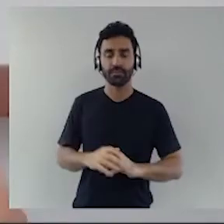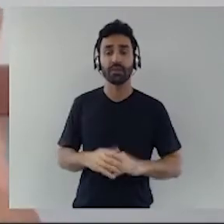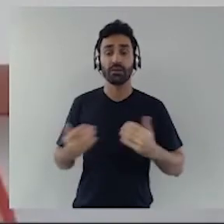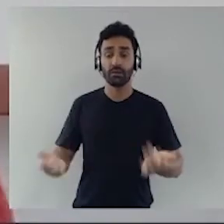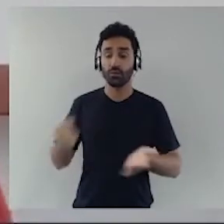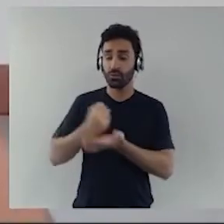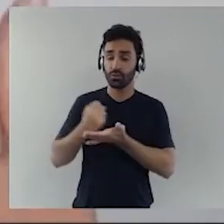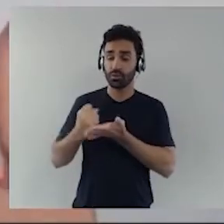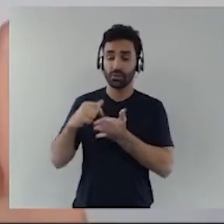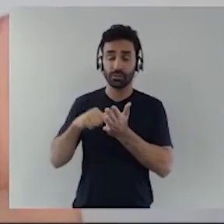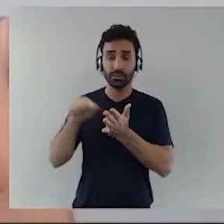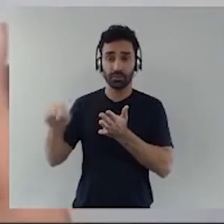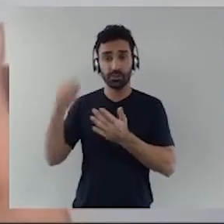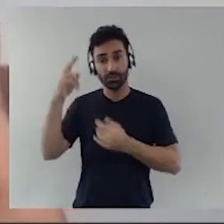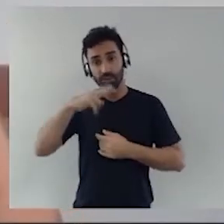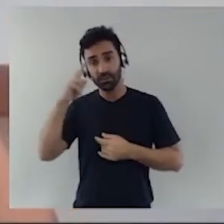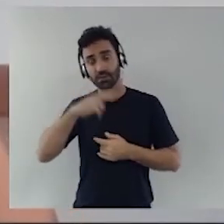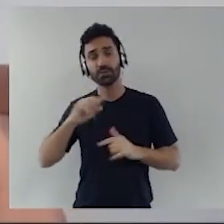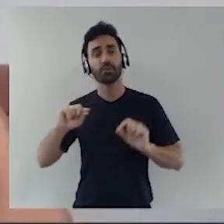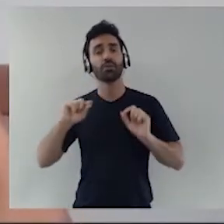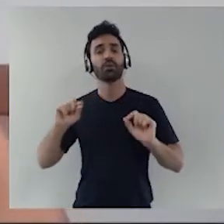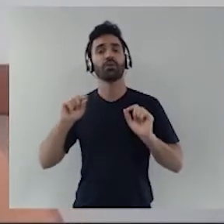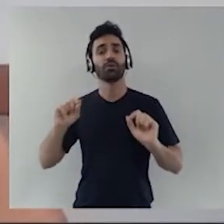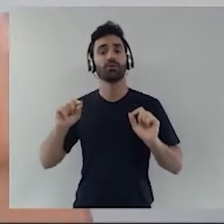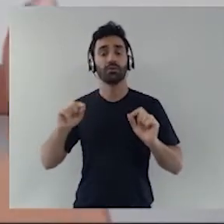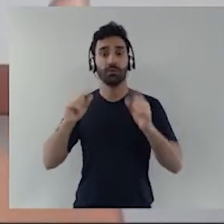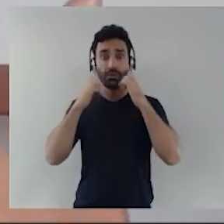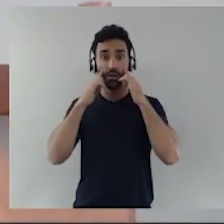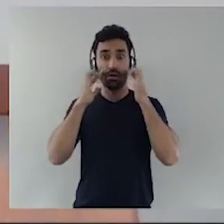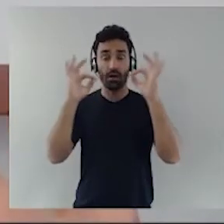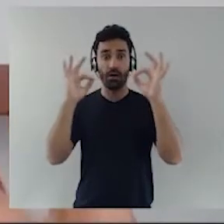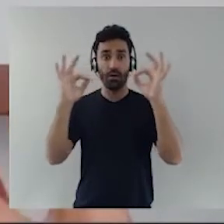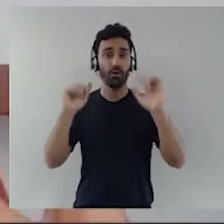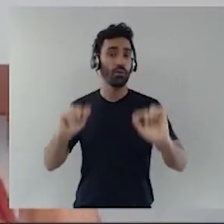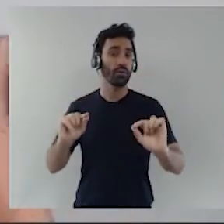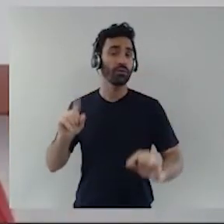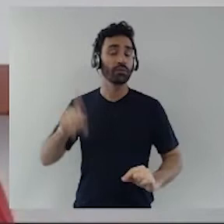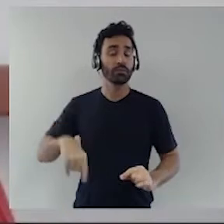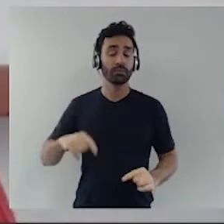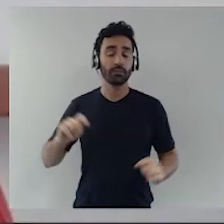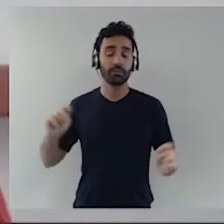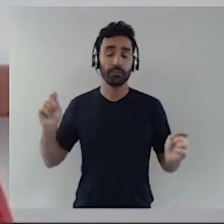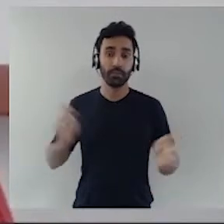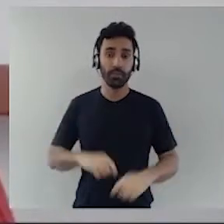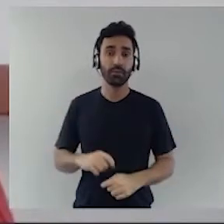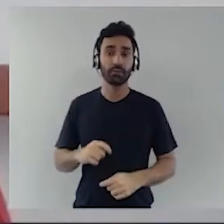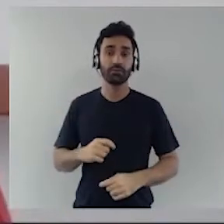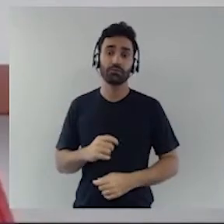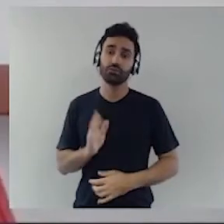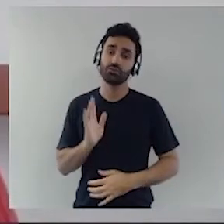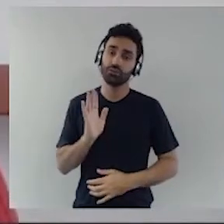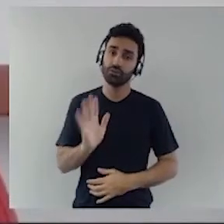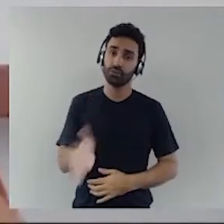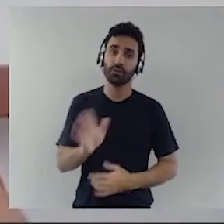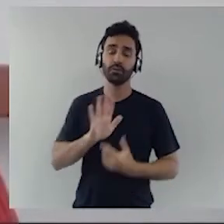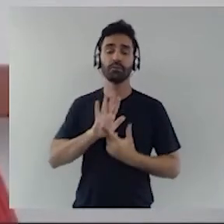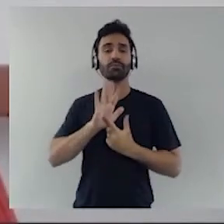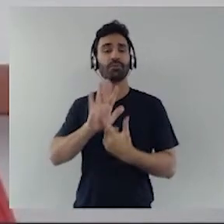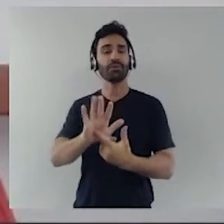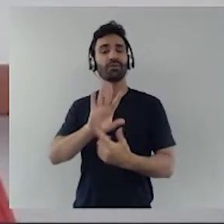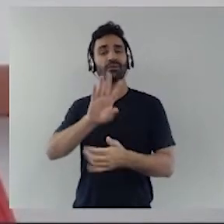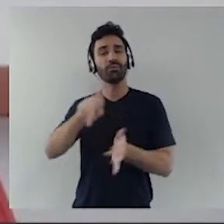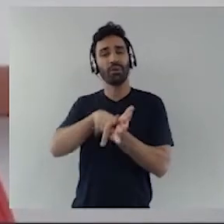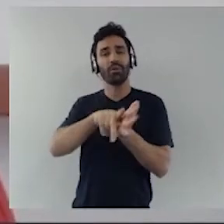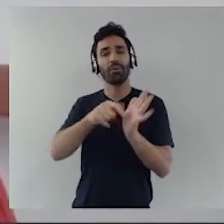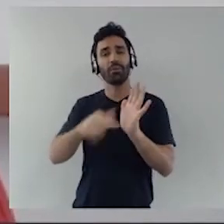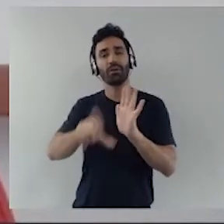o que salta aos nossos olhos é a possibilidade que ficou reacende lda na